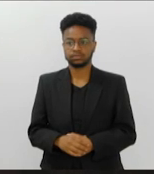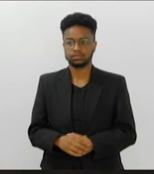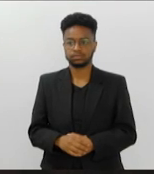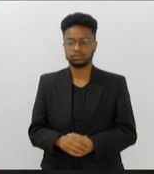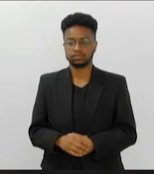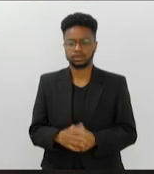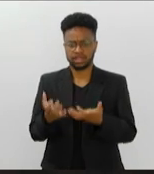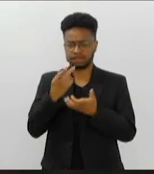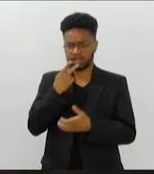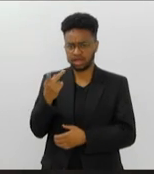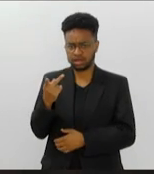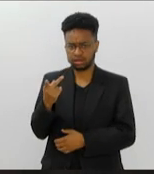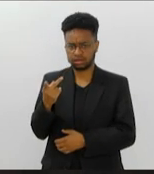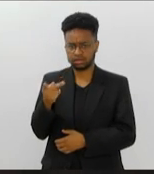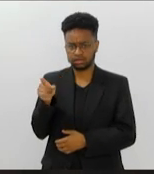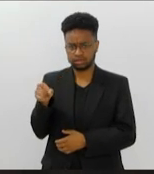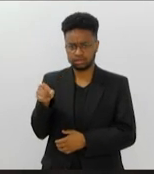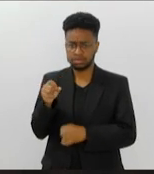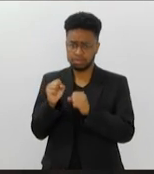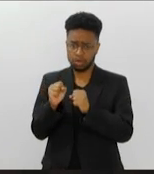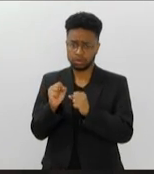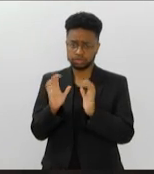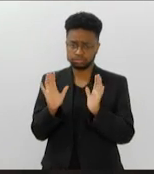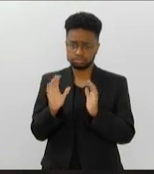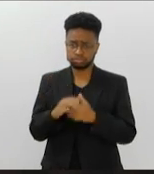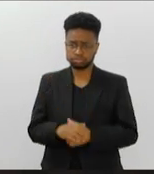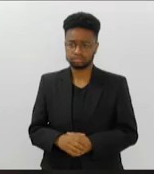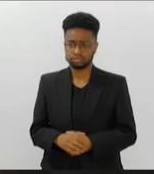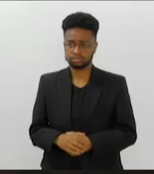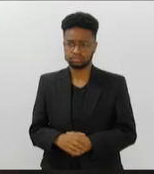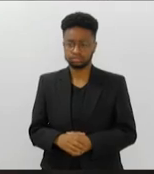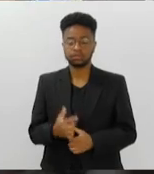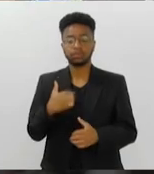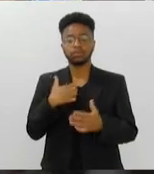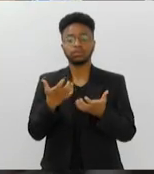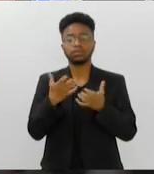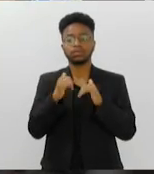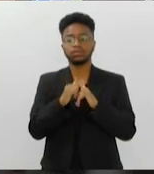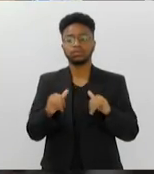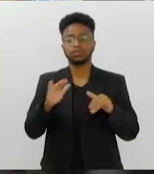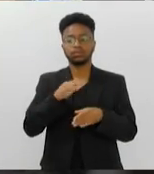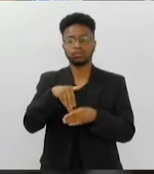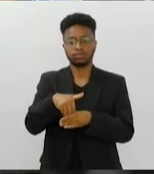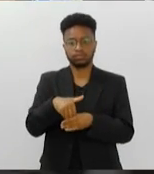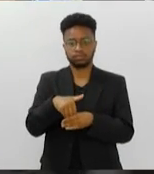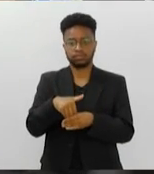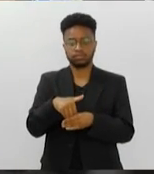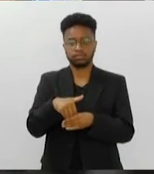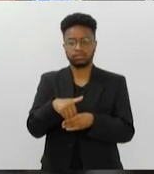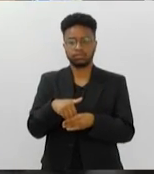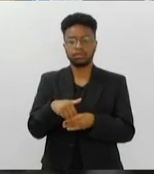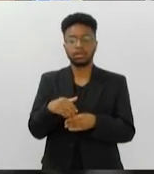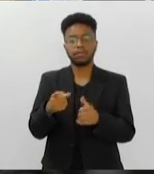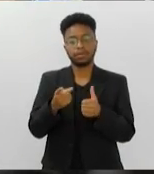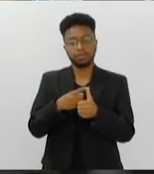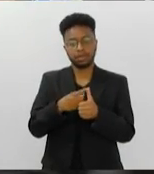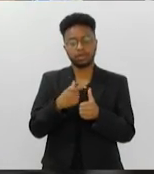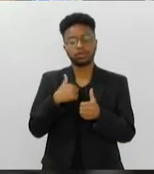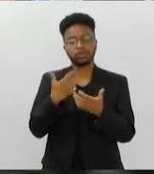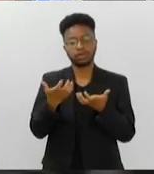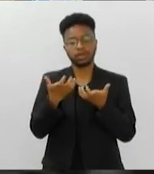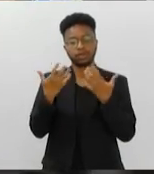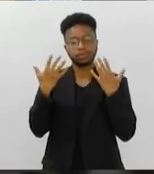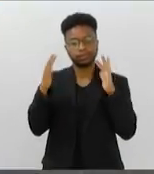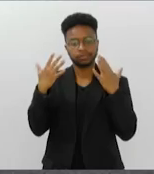falar? Não. Pode usar a palavra. Então, eu queria declarar voto, presidente. Por favor. Primeiramente, queria dar parabéns para o nosso